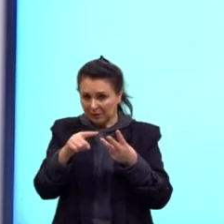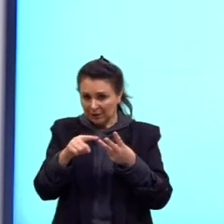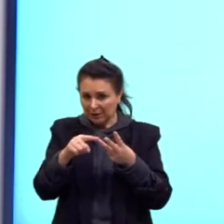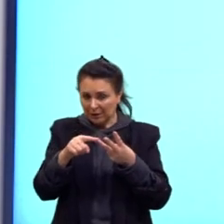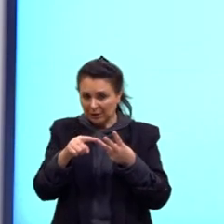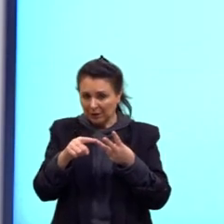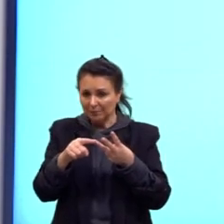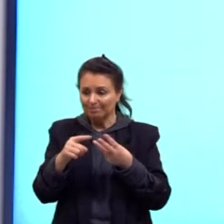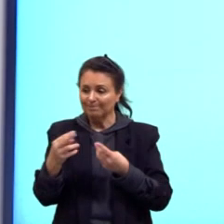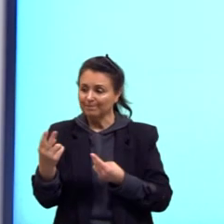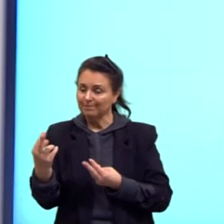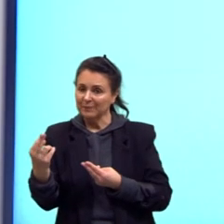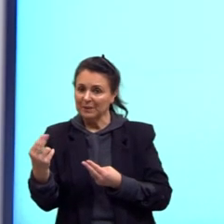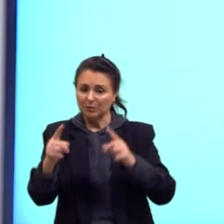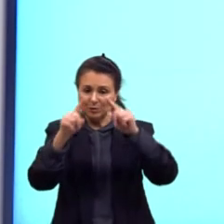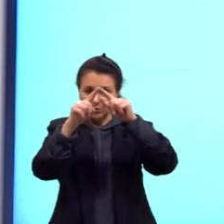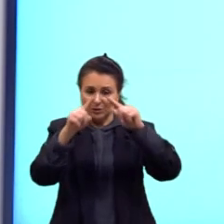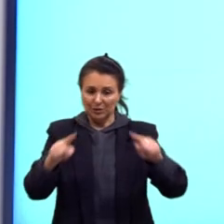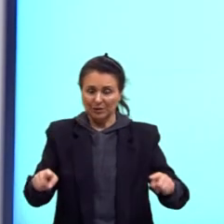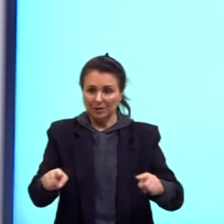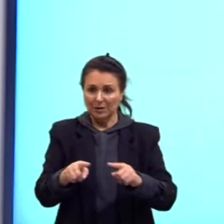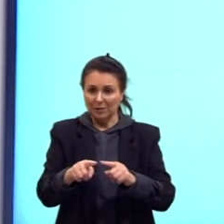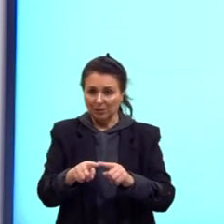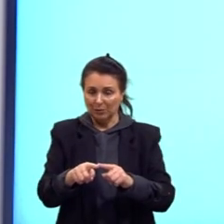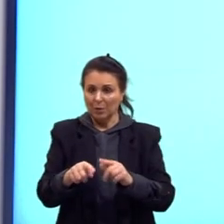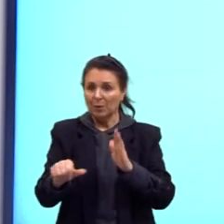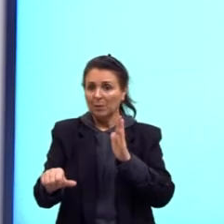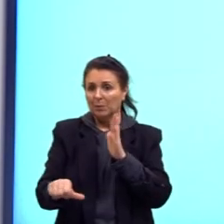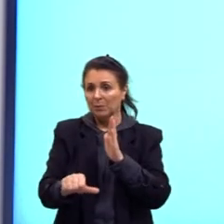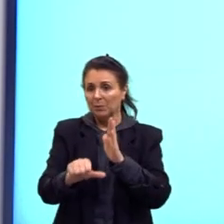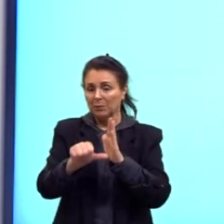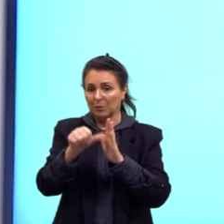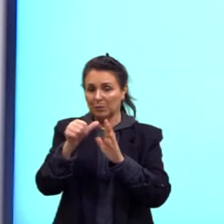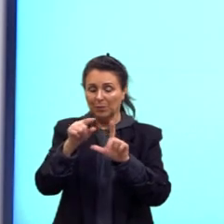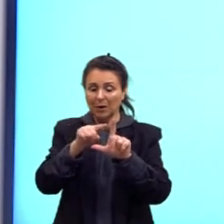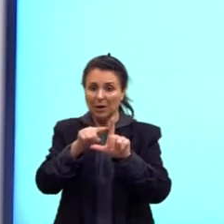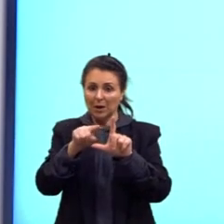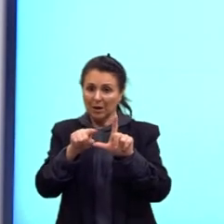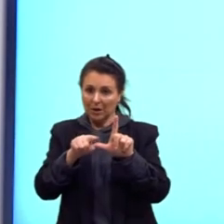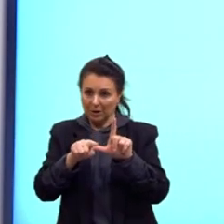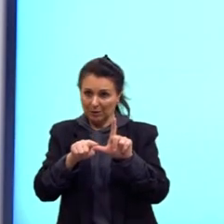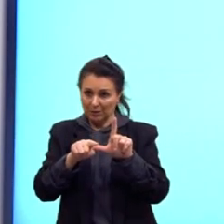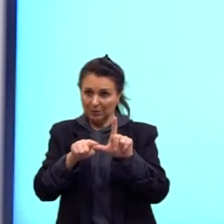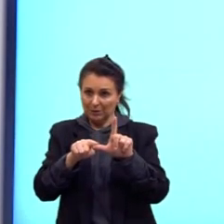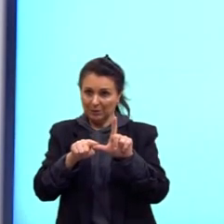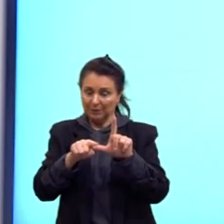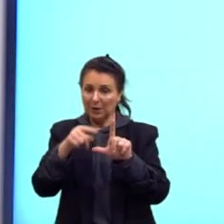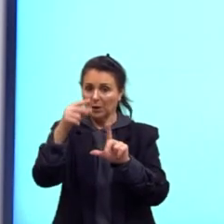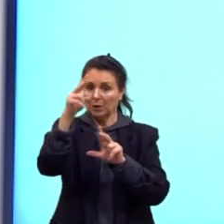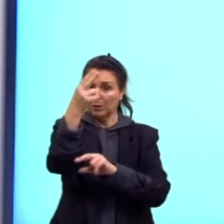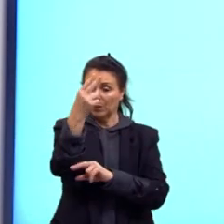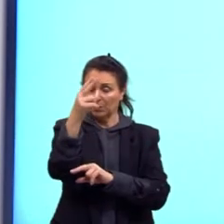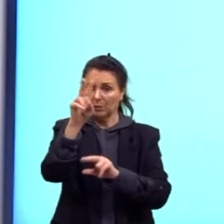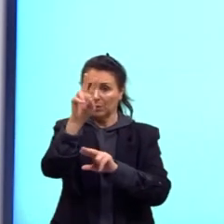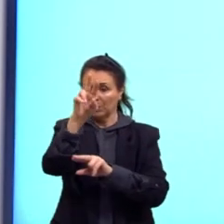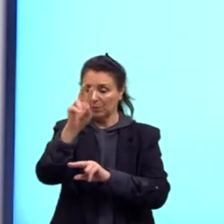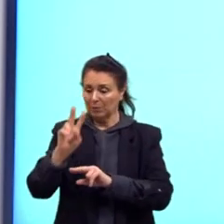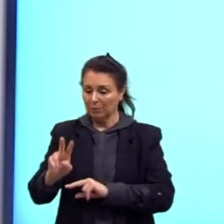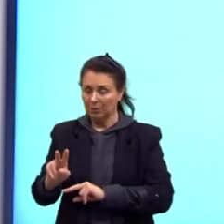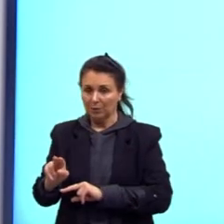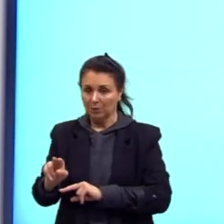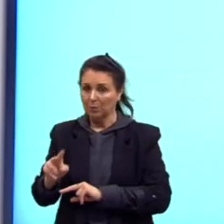de semelhança de triângulos tá o primeiro caso é ângulo ângulo quando nós temos então dois ângulos